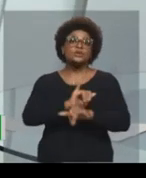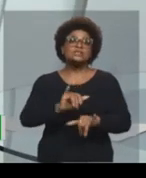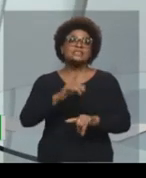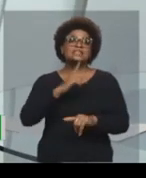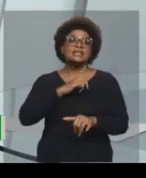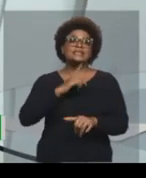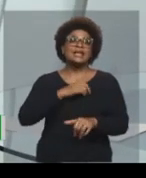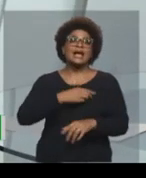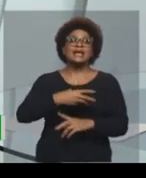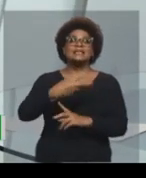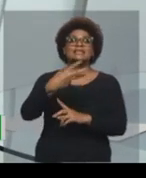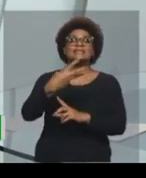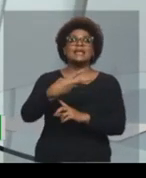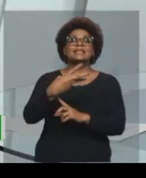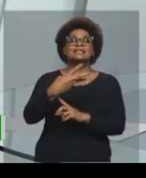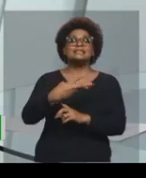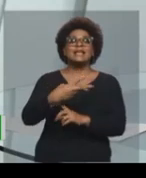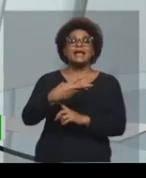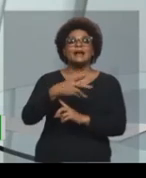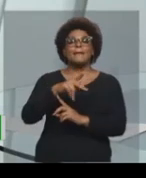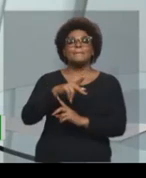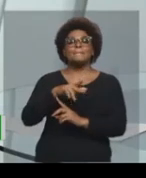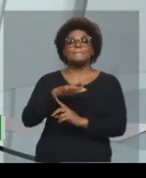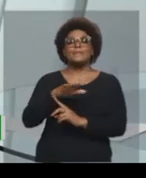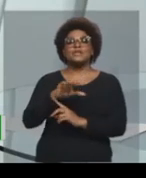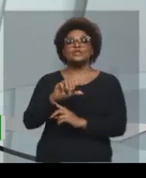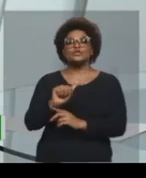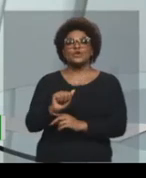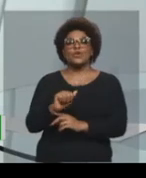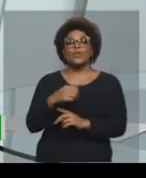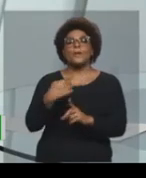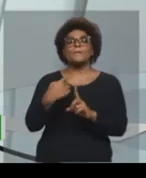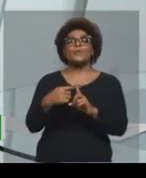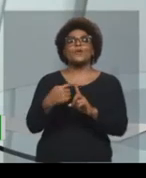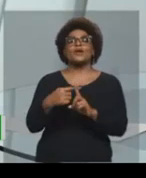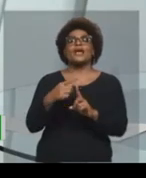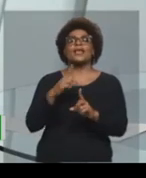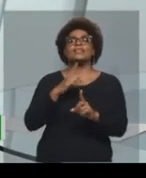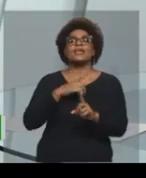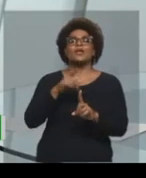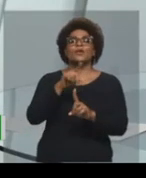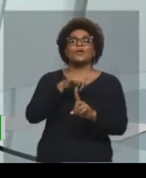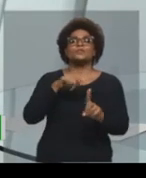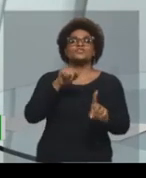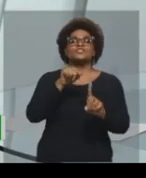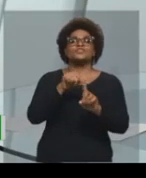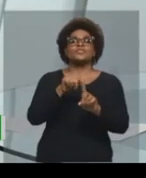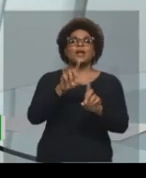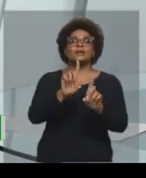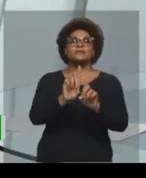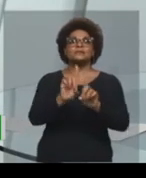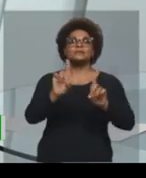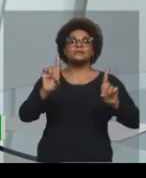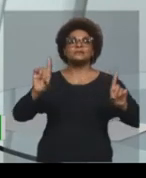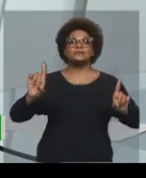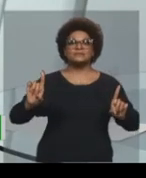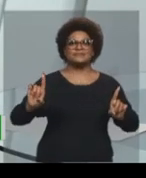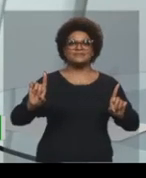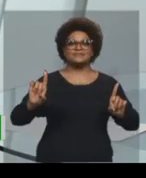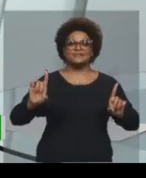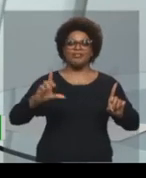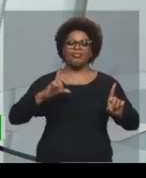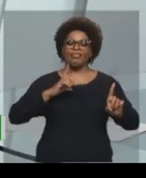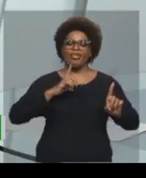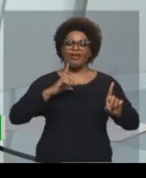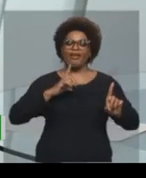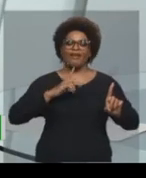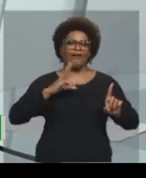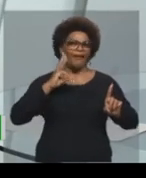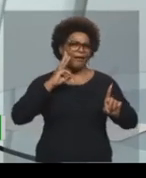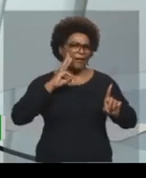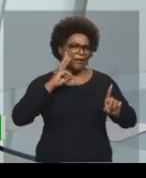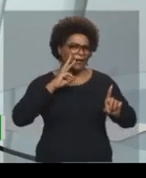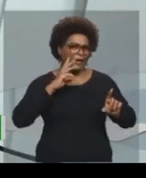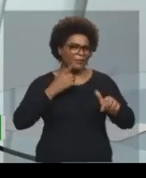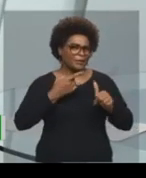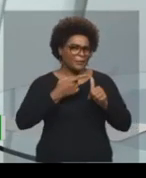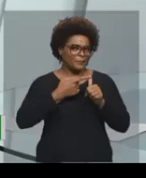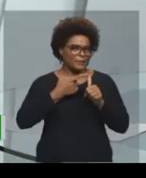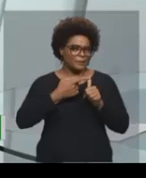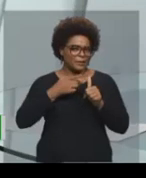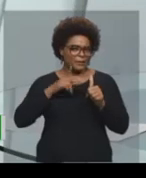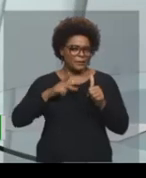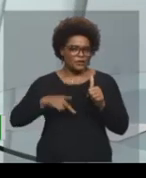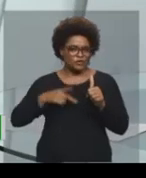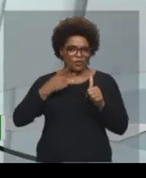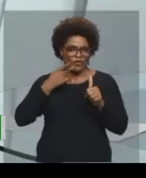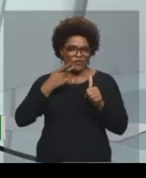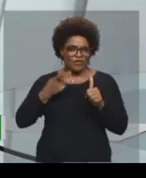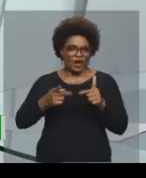traz a objetividade, é o distanciamento. Tá? Porque lembra, primeira pessoa quem fala, segunda pessoa